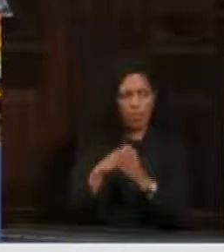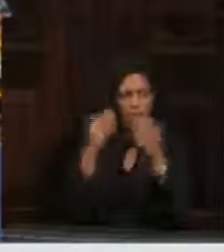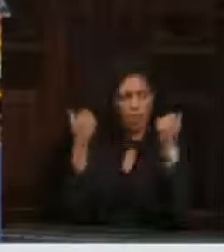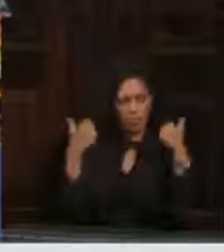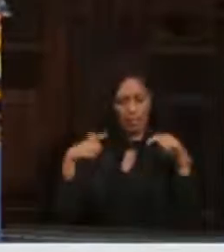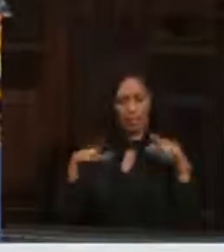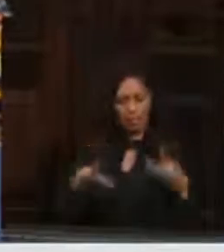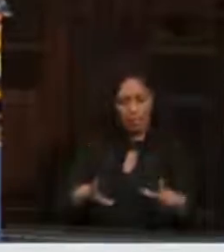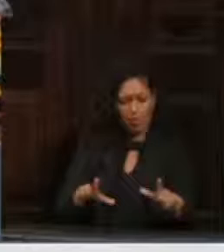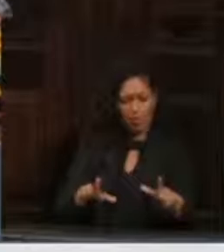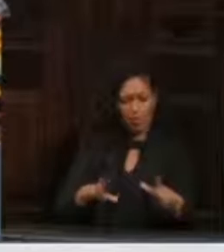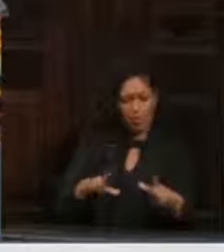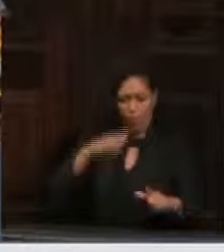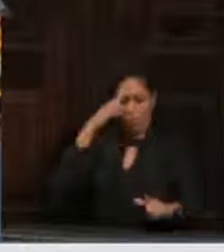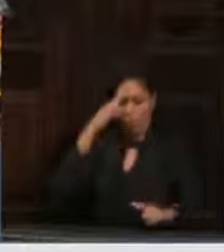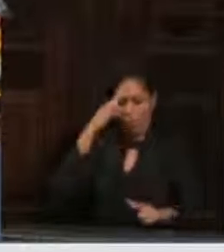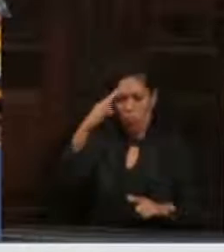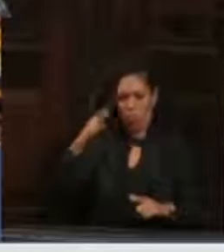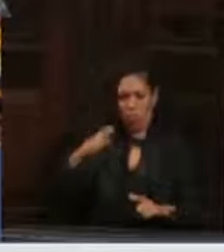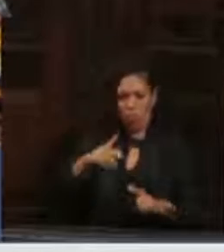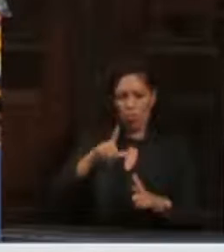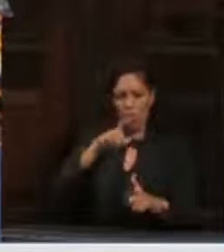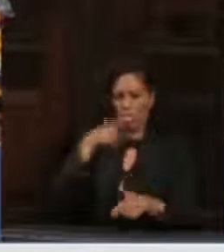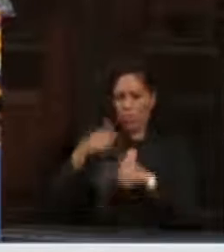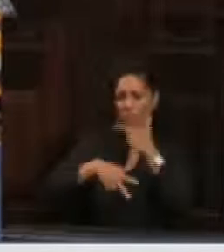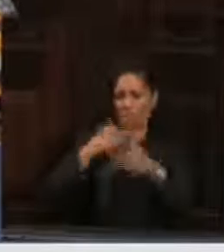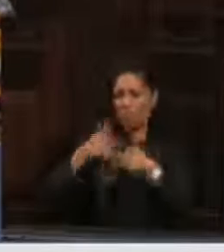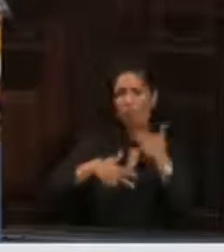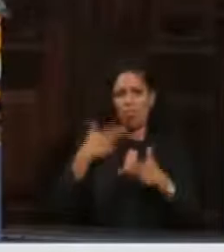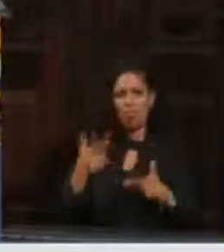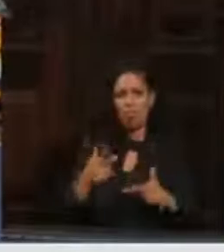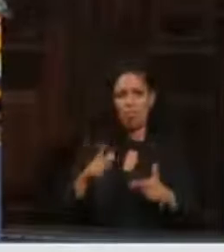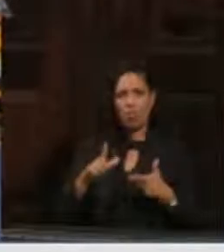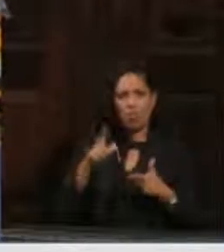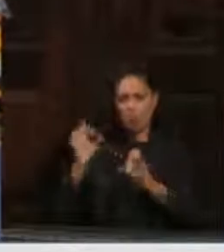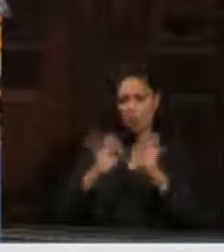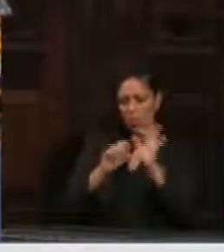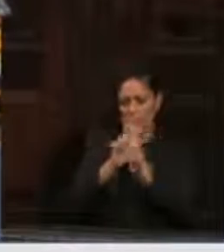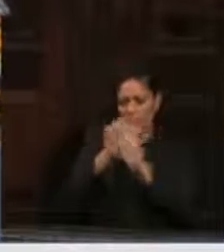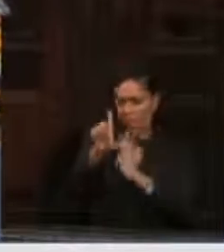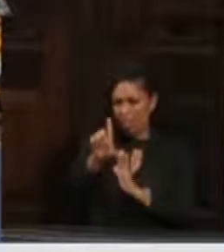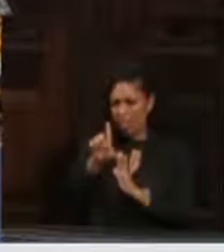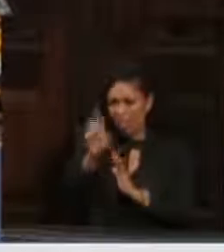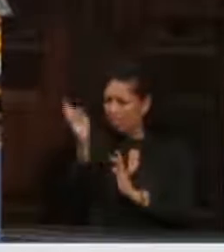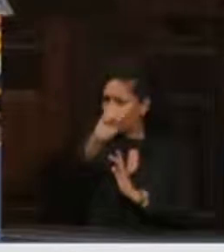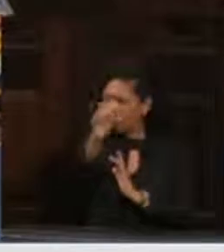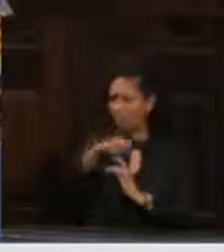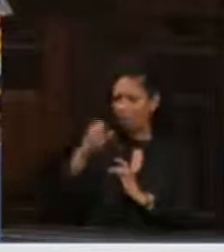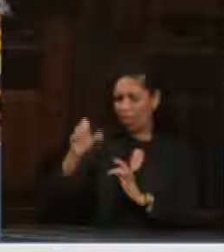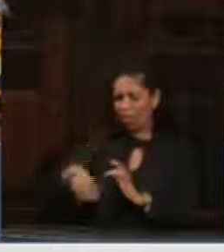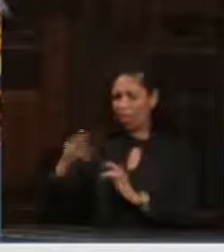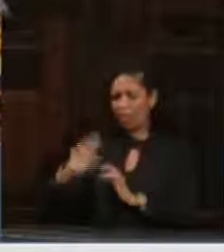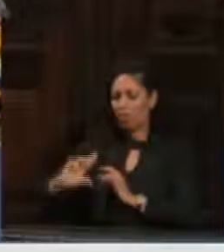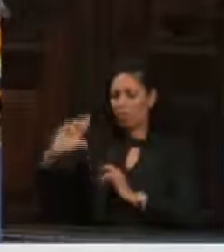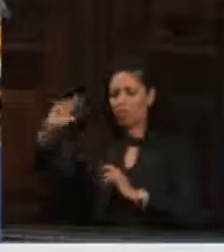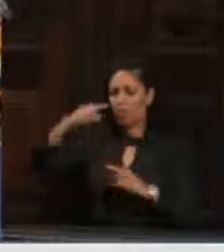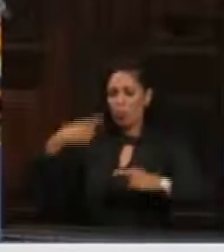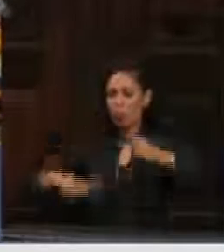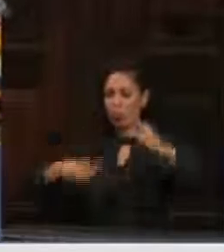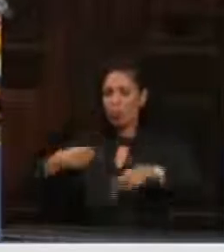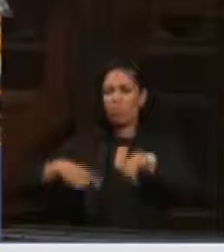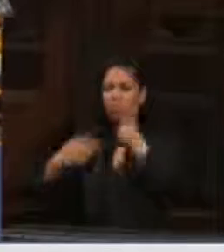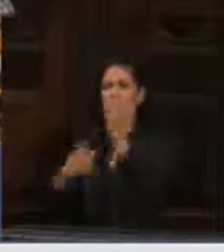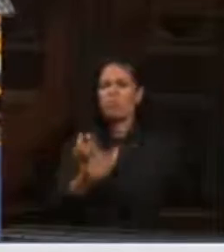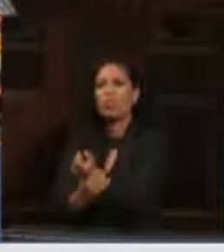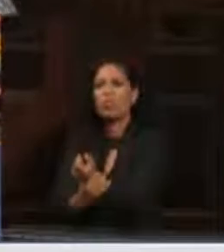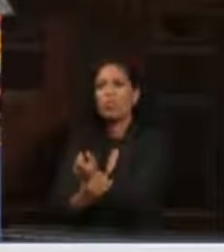que legislar sobre esse assunto. Quem tem responsabilidade por uma política pública de